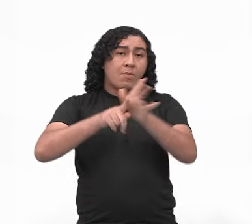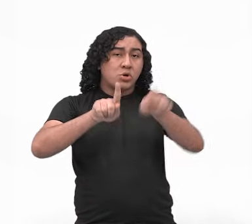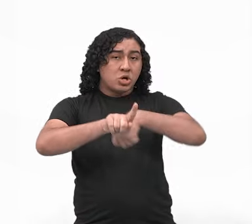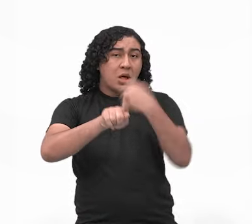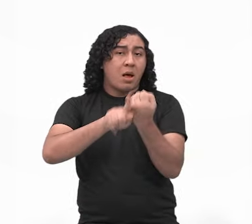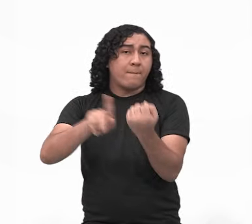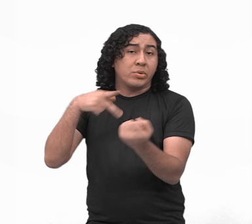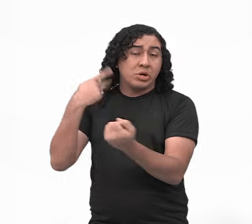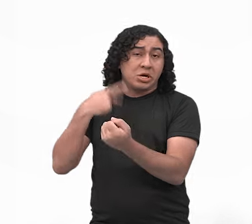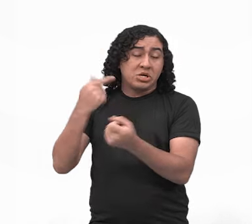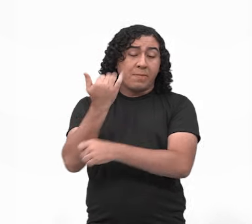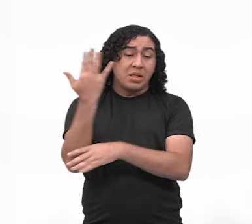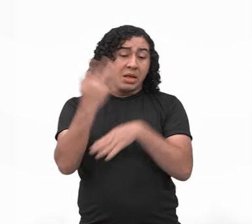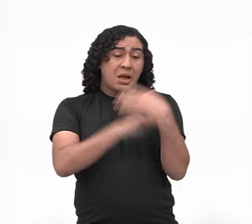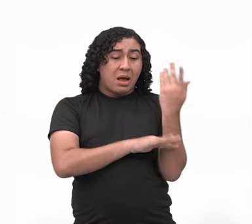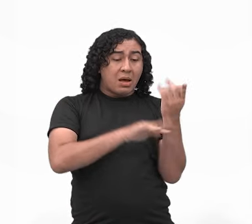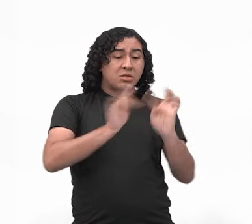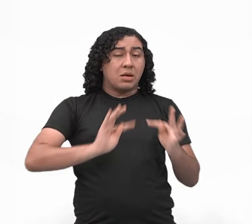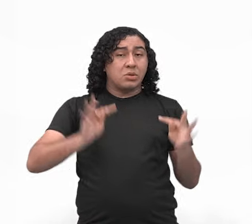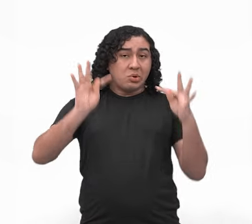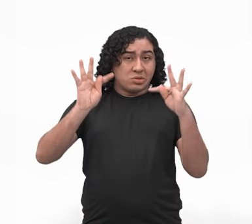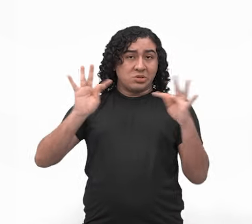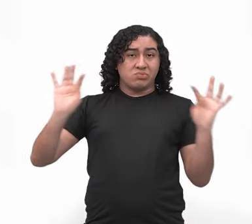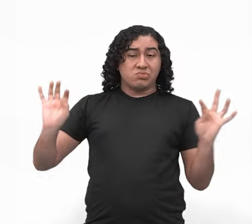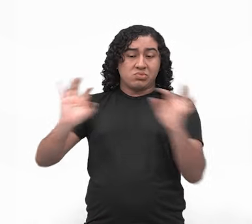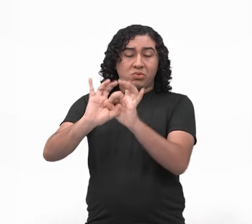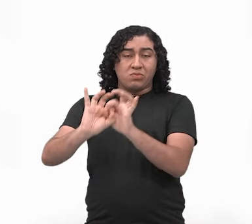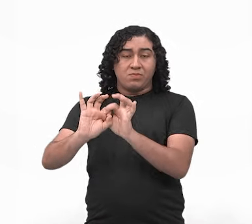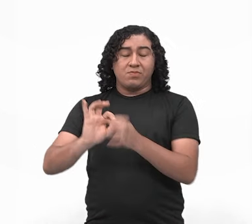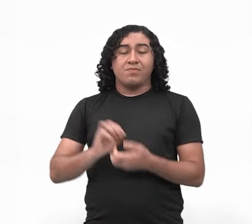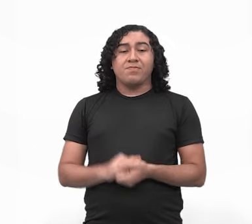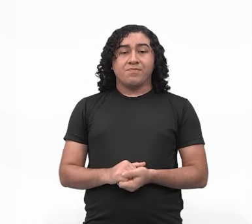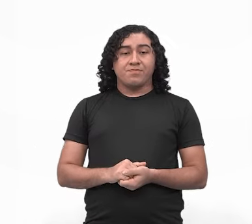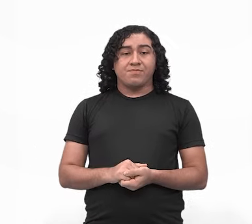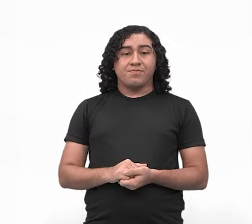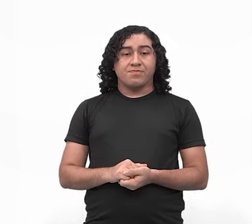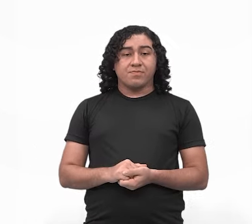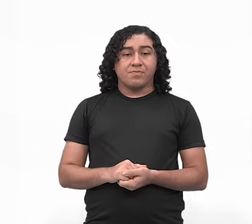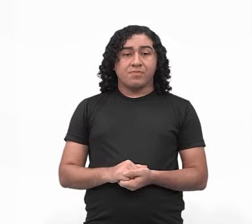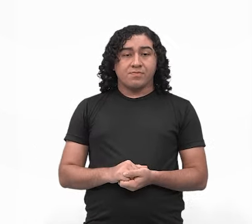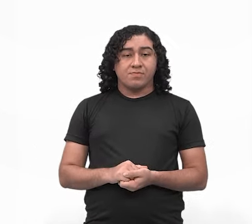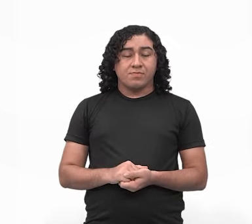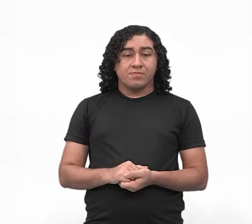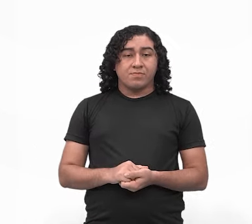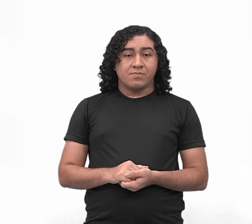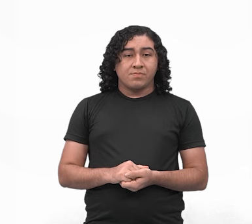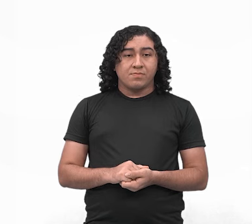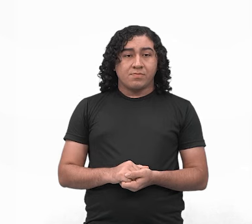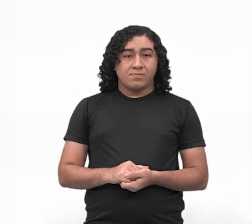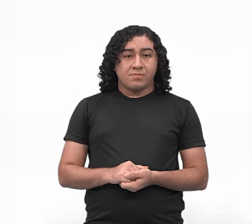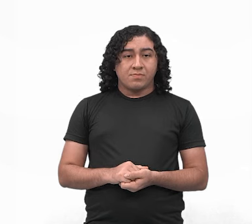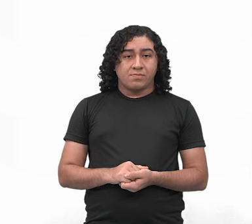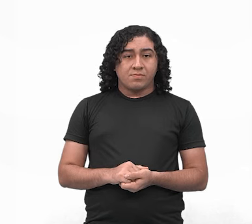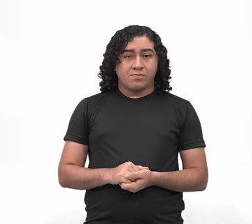políticas, ambientais e tecnológicas. As fronteiras entre as disciplinas,